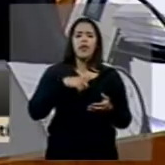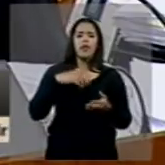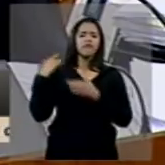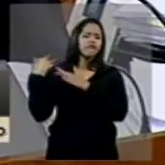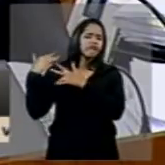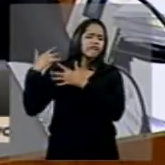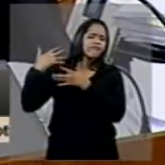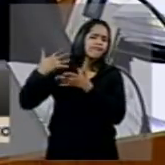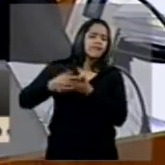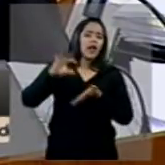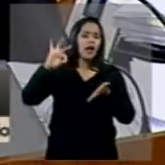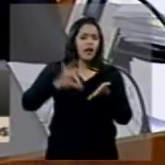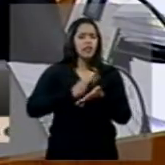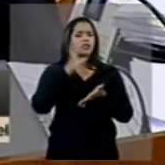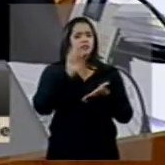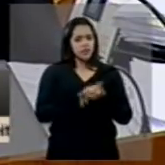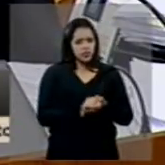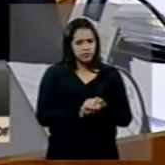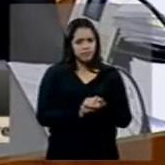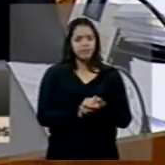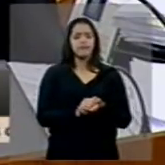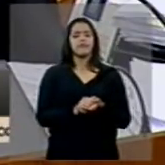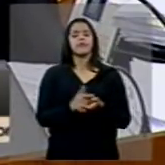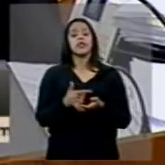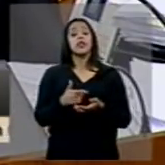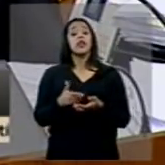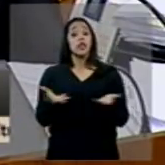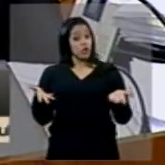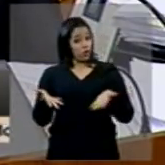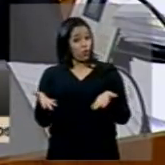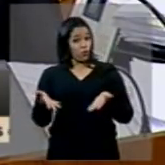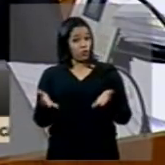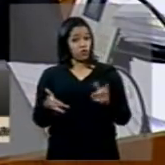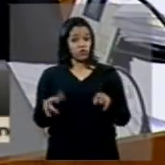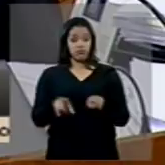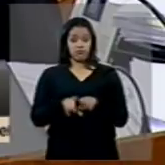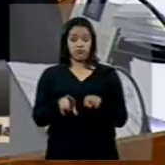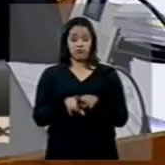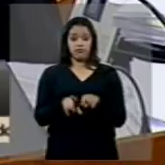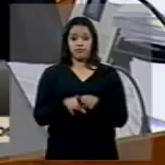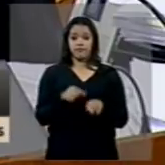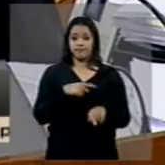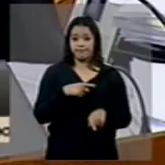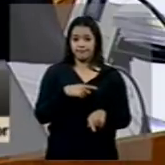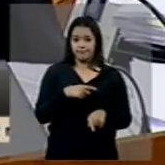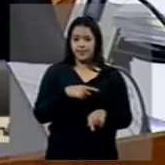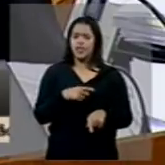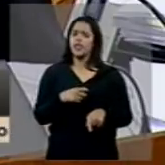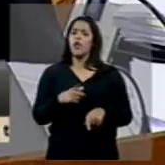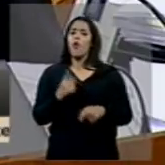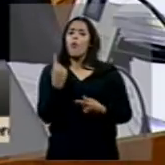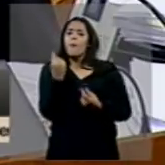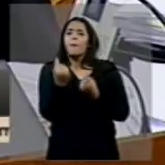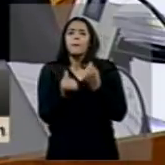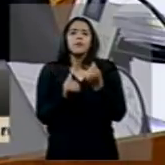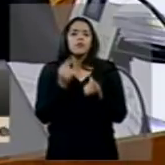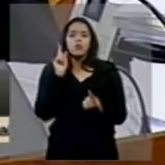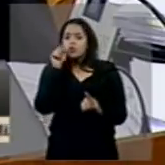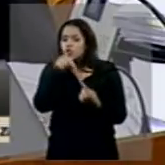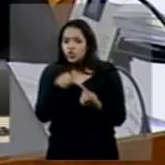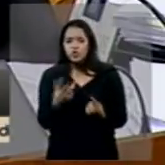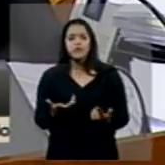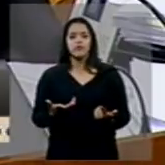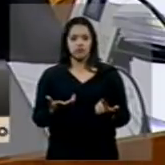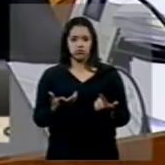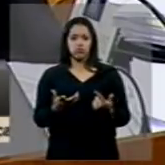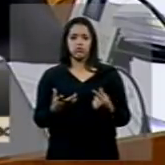feitos, inclusive o atual, têm uma razão importantíssima